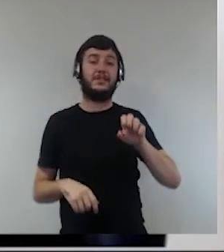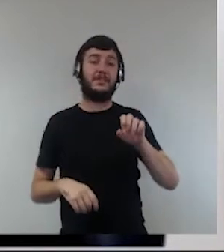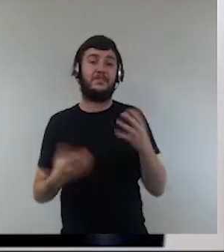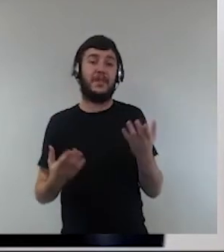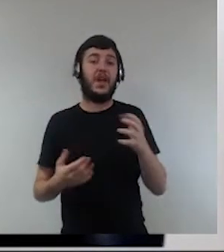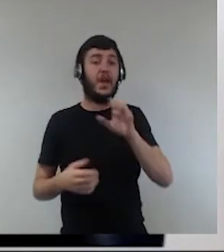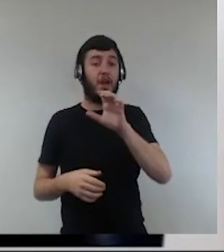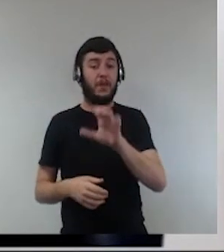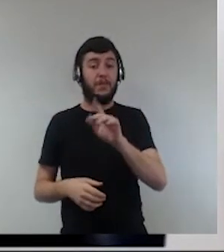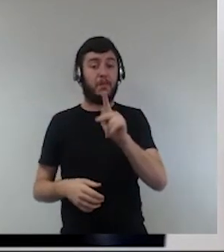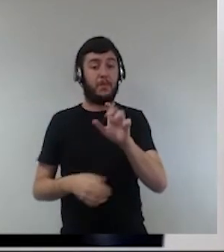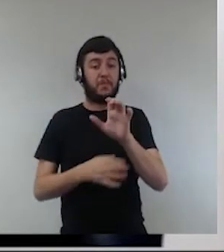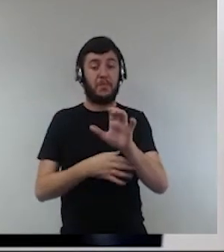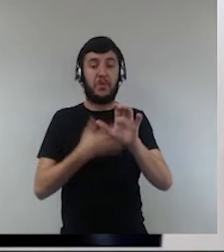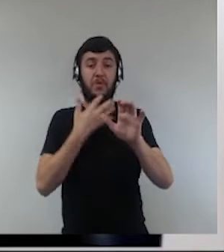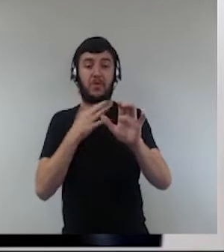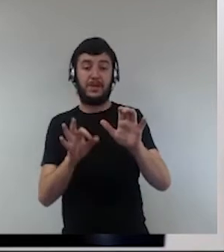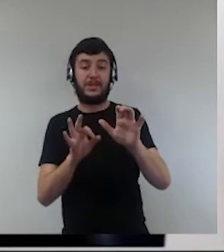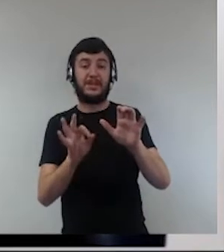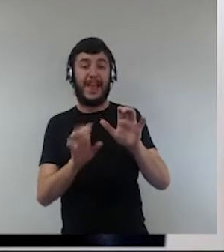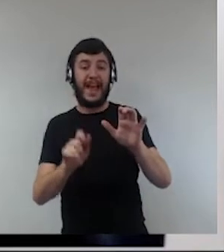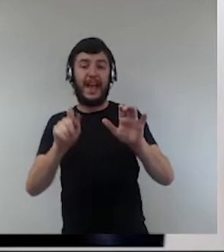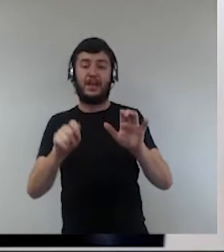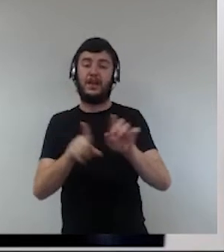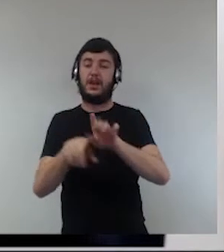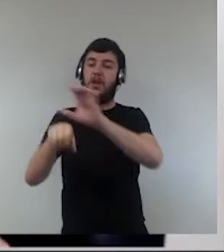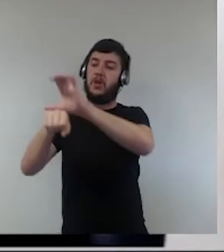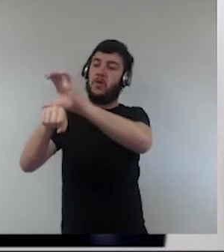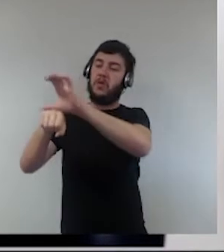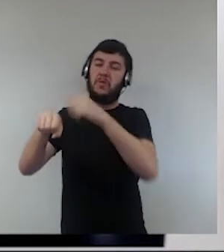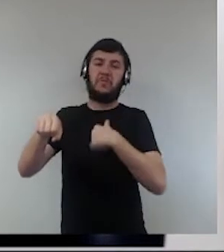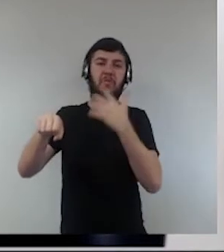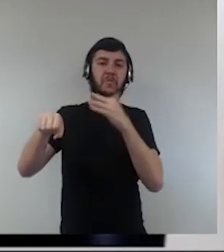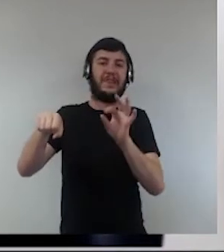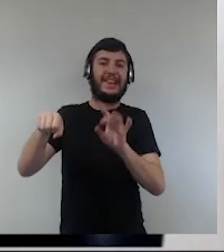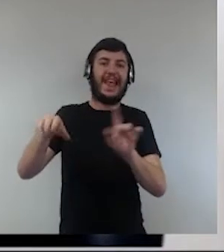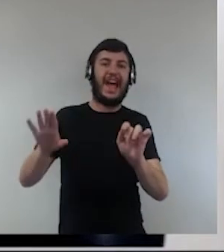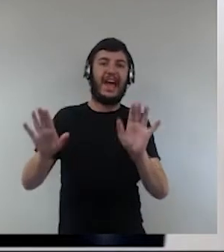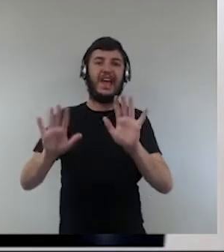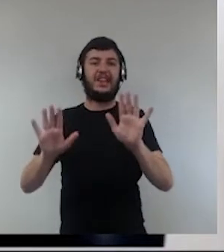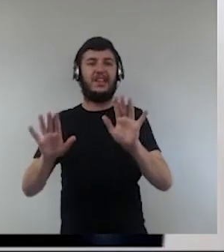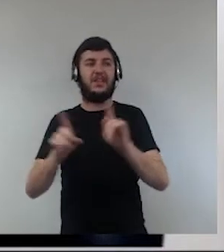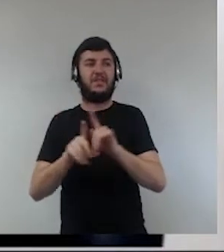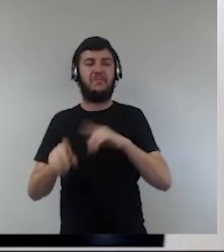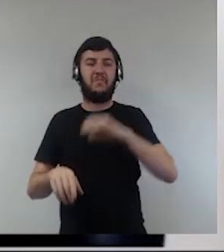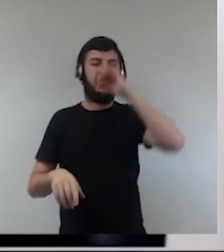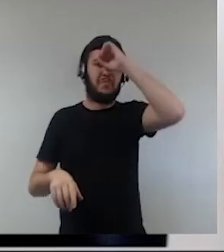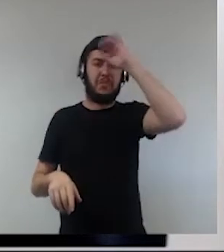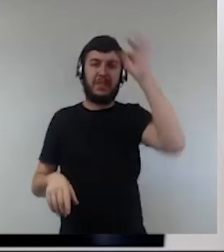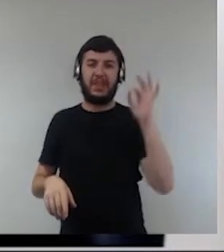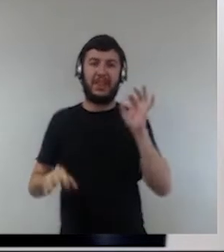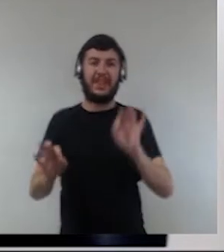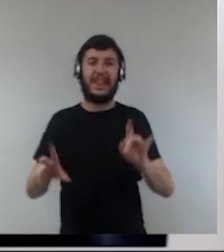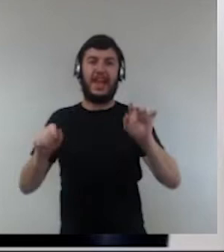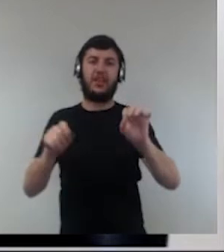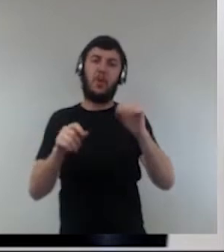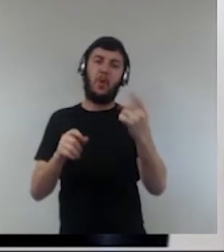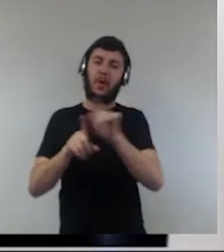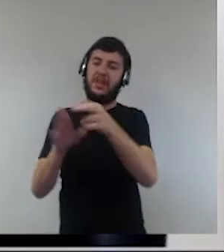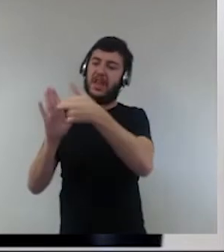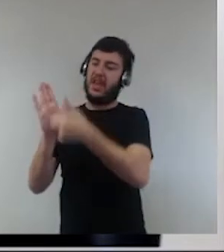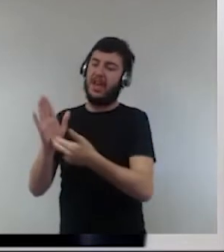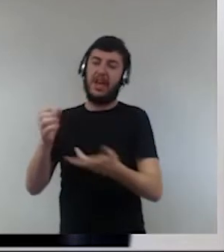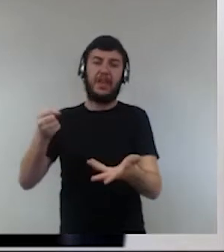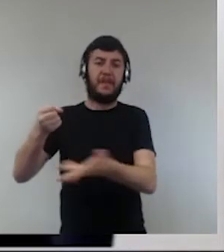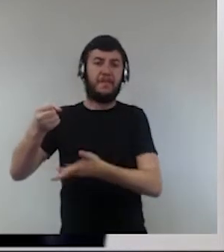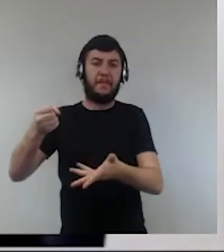sem conhecermos a Constituição Federal, sem conhecermos o Código Civil, se conhecermos os princípios